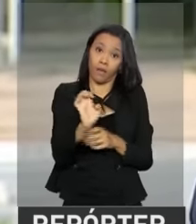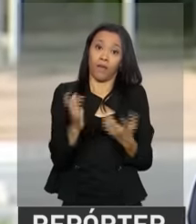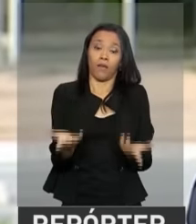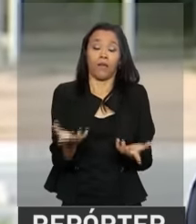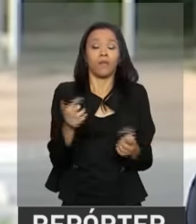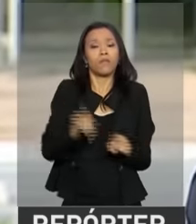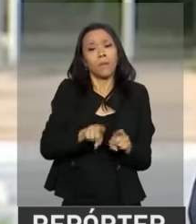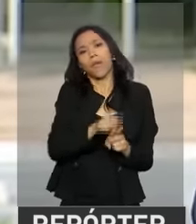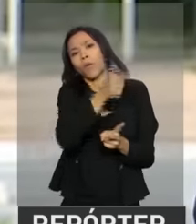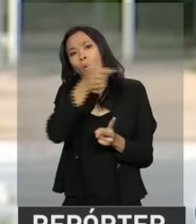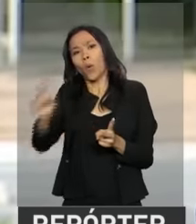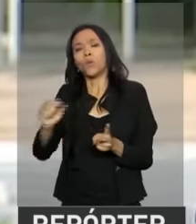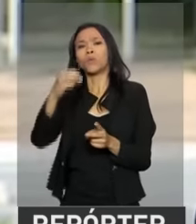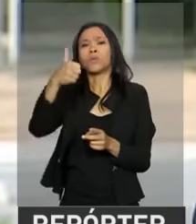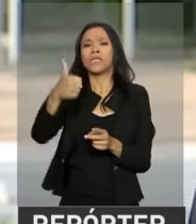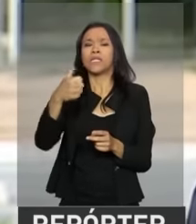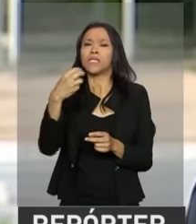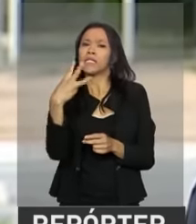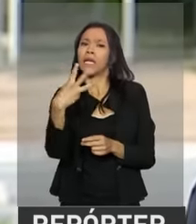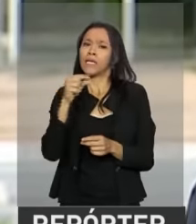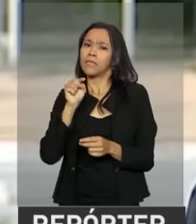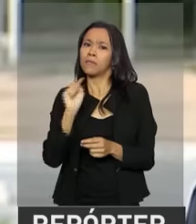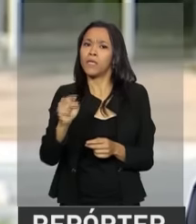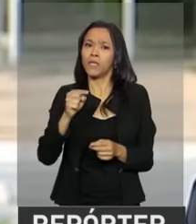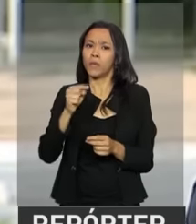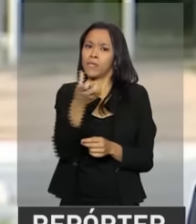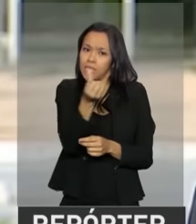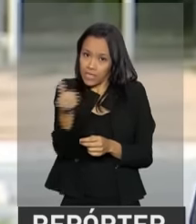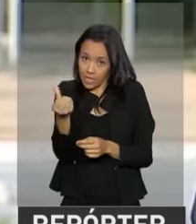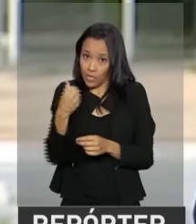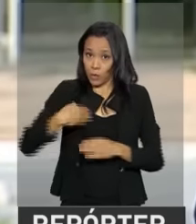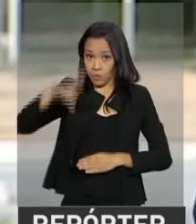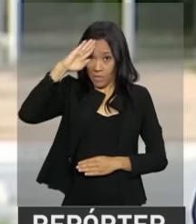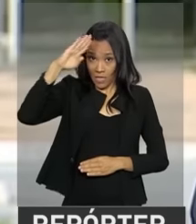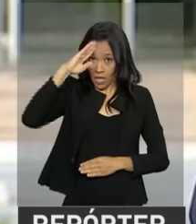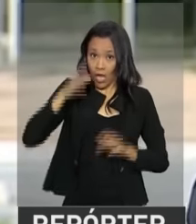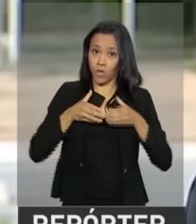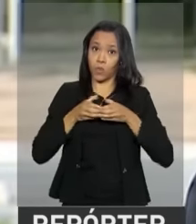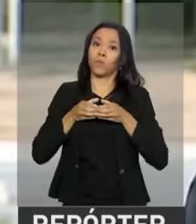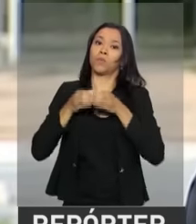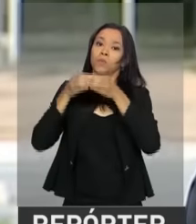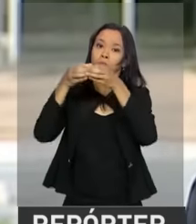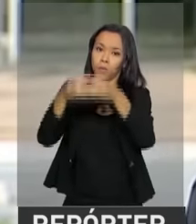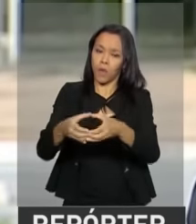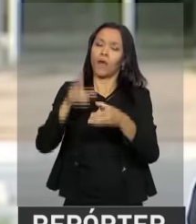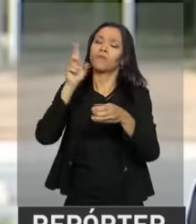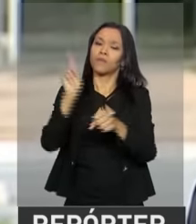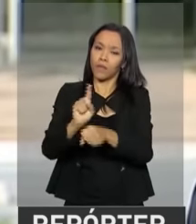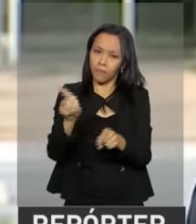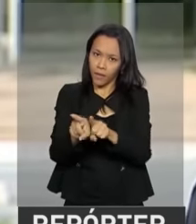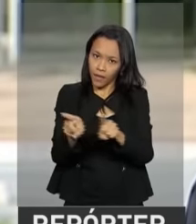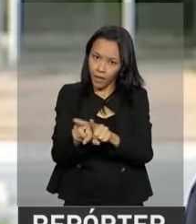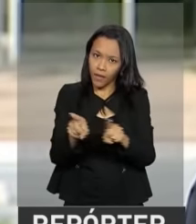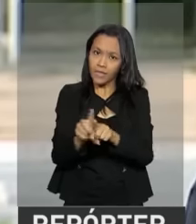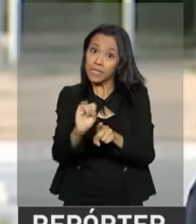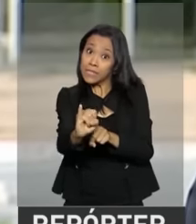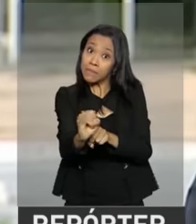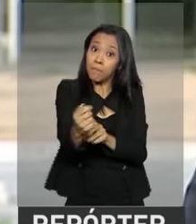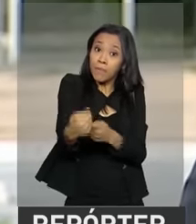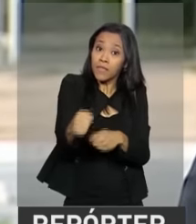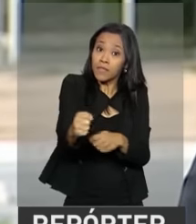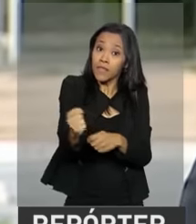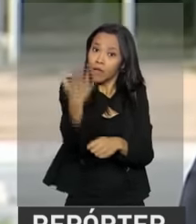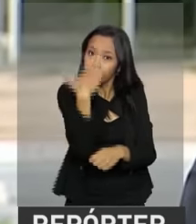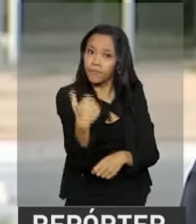efetivo, outros 3.600 militares também vão poder ser acionados em caso de